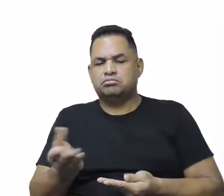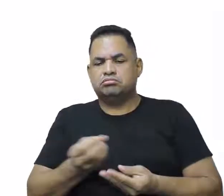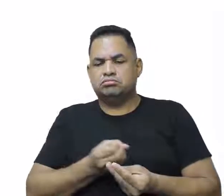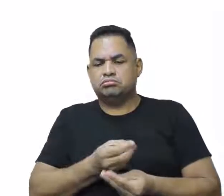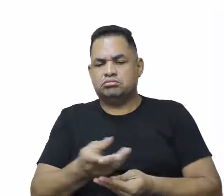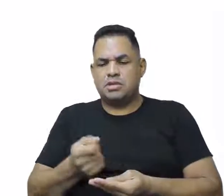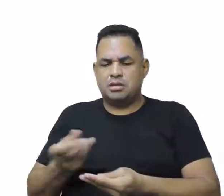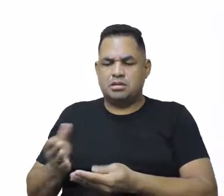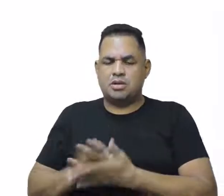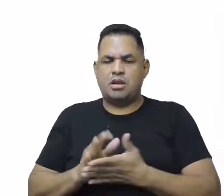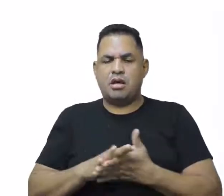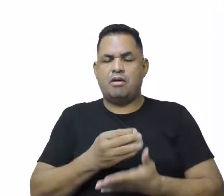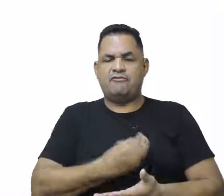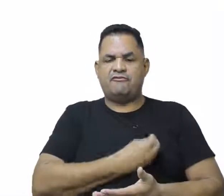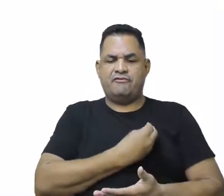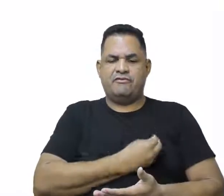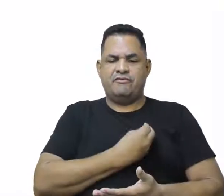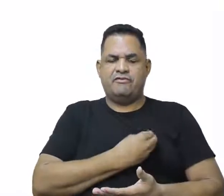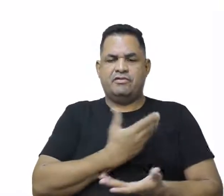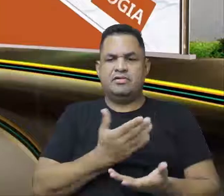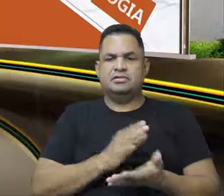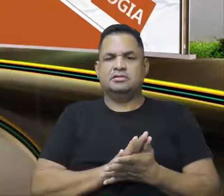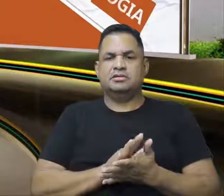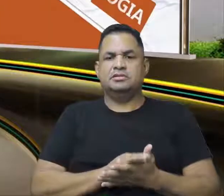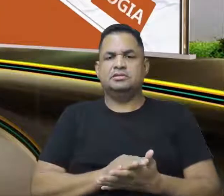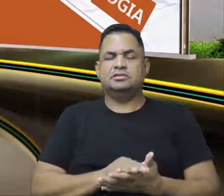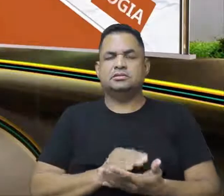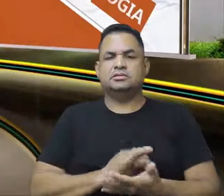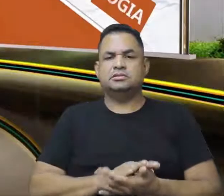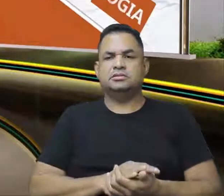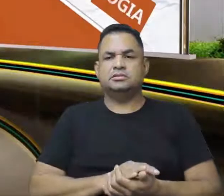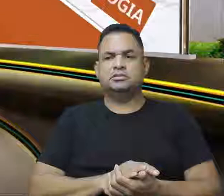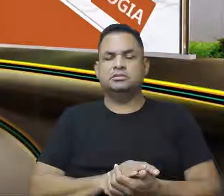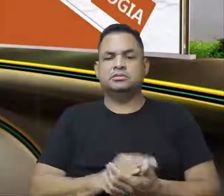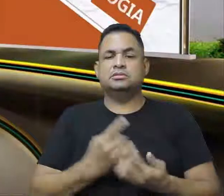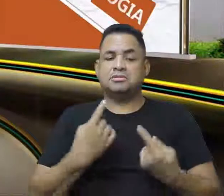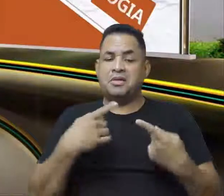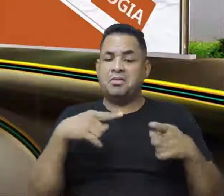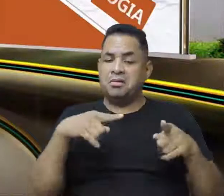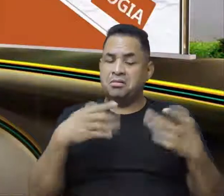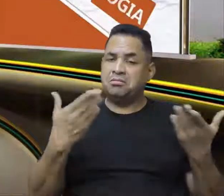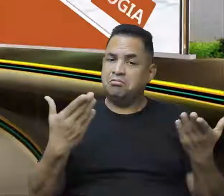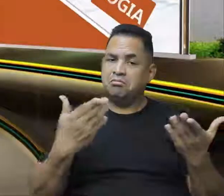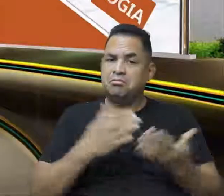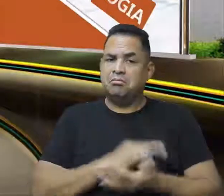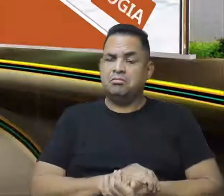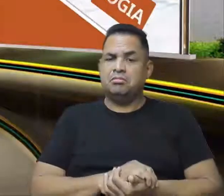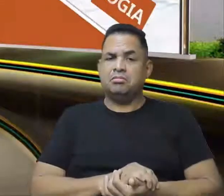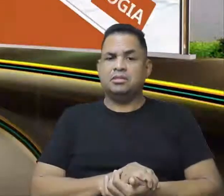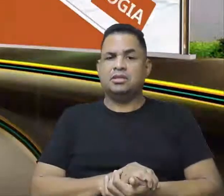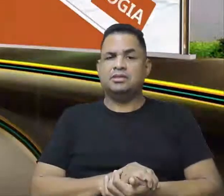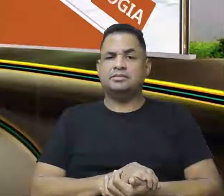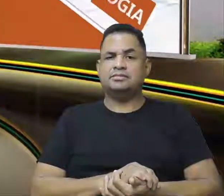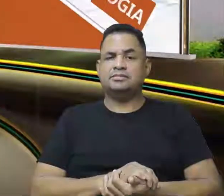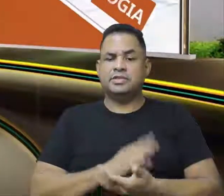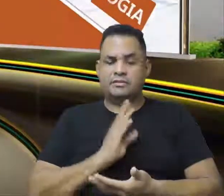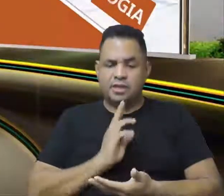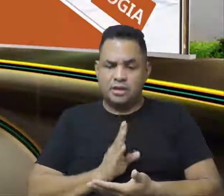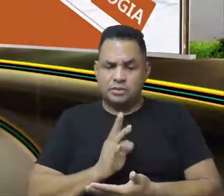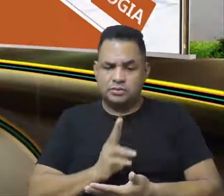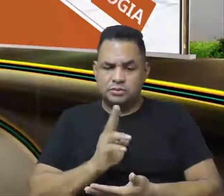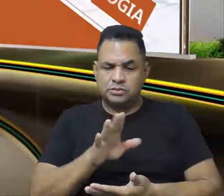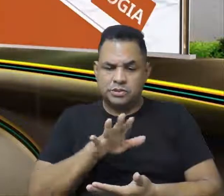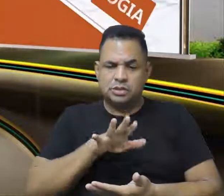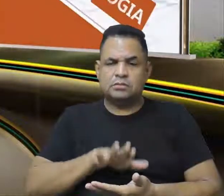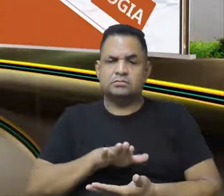esse jogo da vida, com essas cartas, a revelia, inclusive. Mas ele vai caminhar com essas